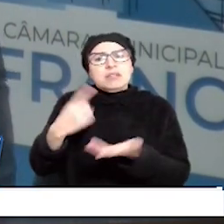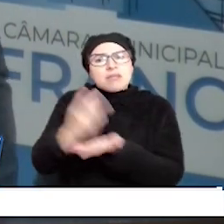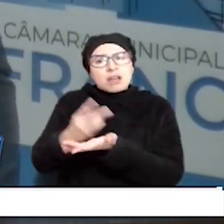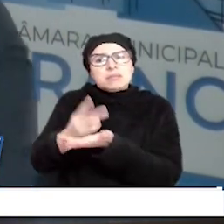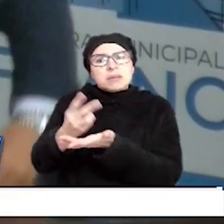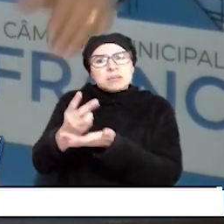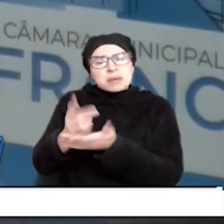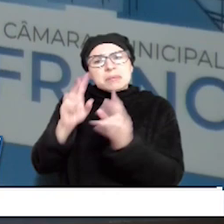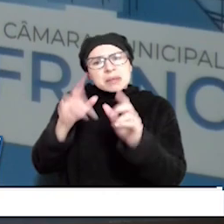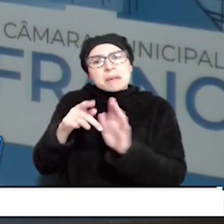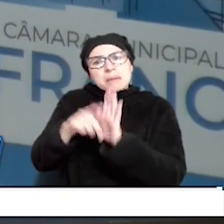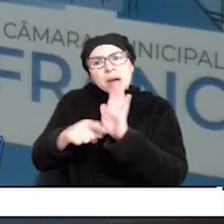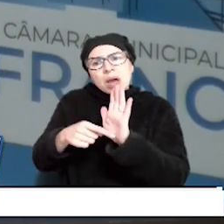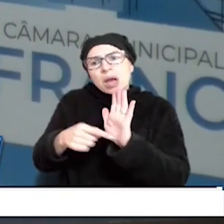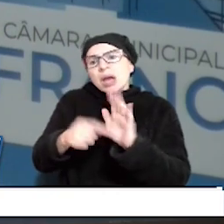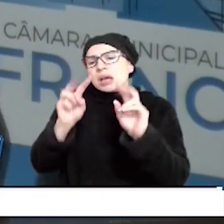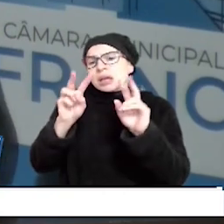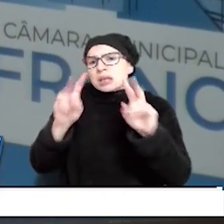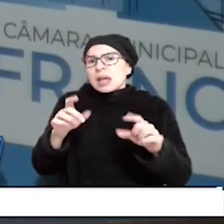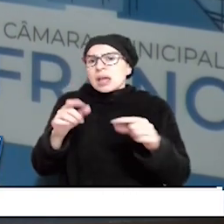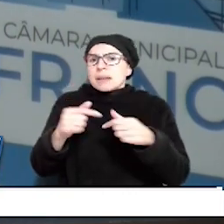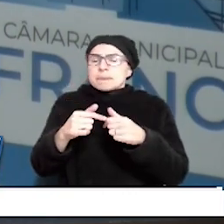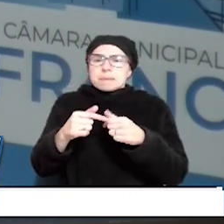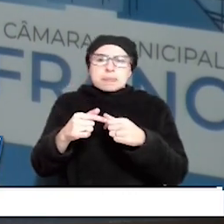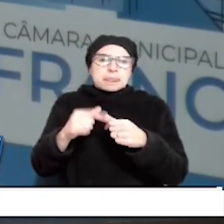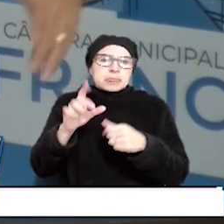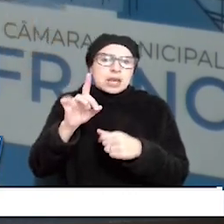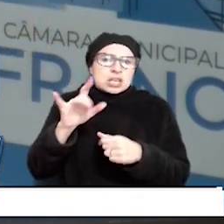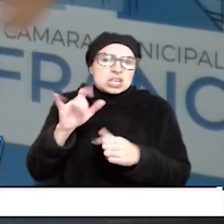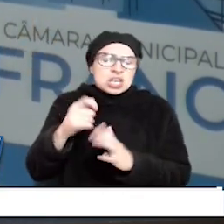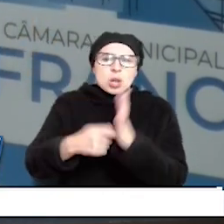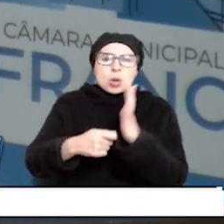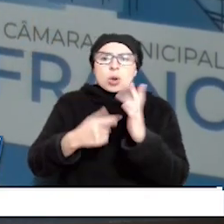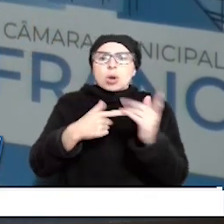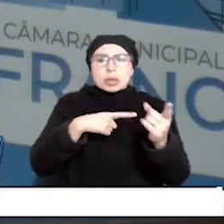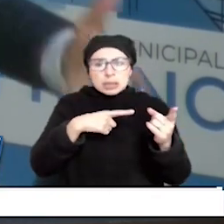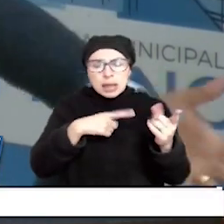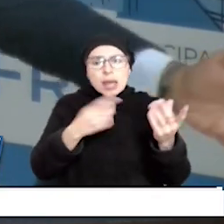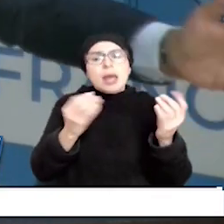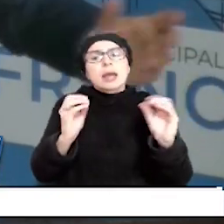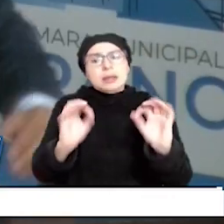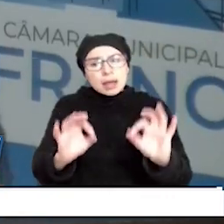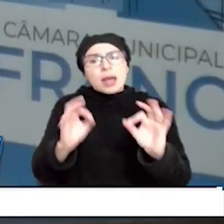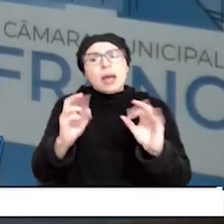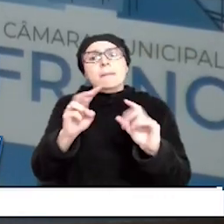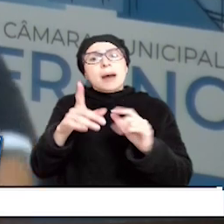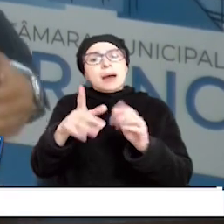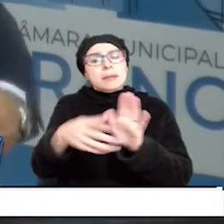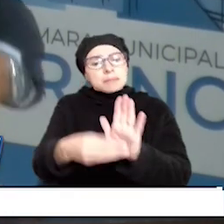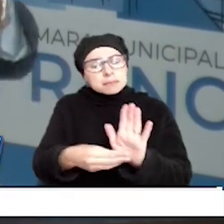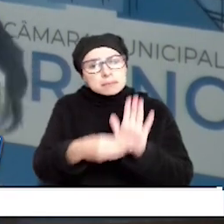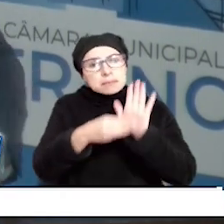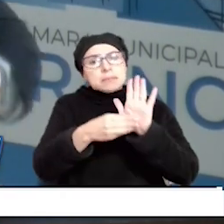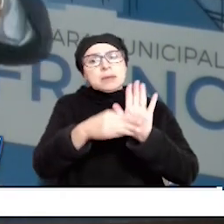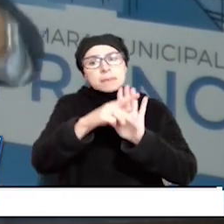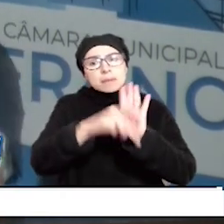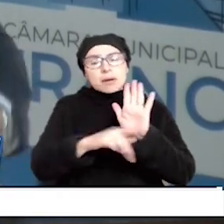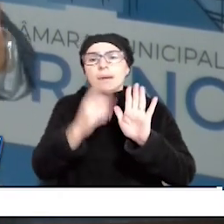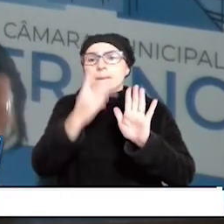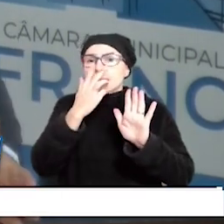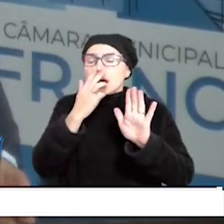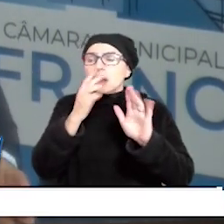com esses projetos, que tem que ter o dia da luta, põe o dia da luta, mas traz projetos, parece que fica trazendo